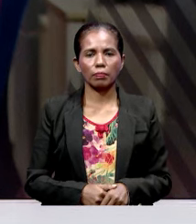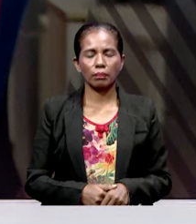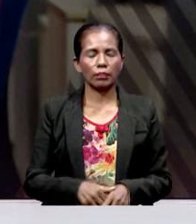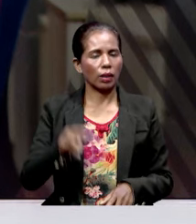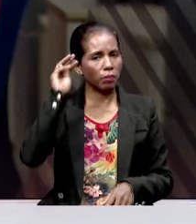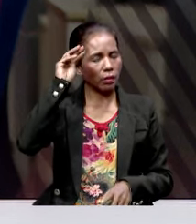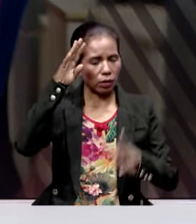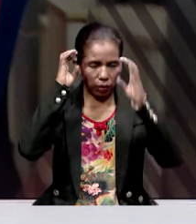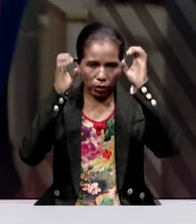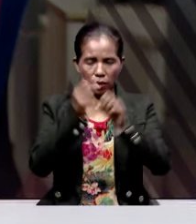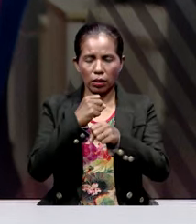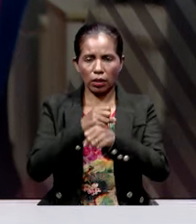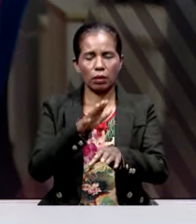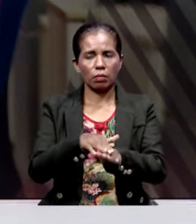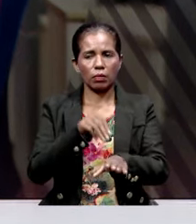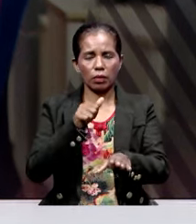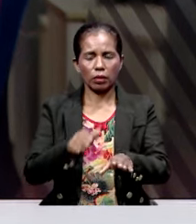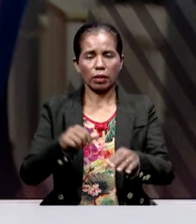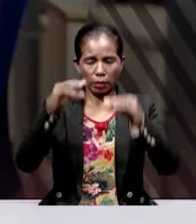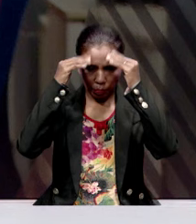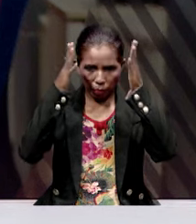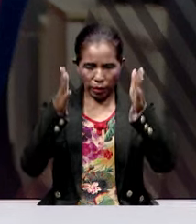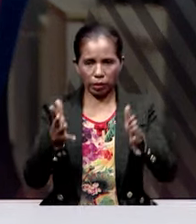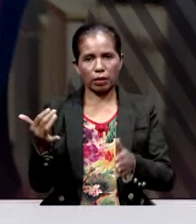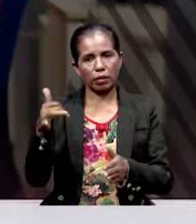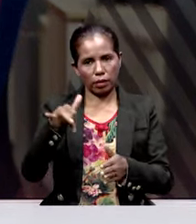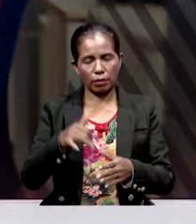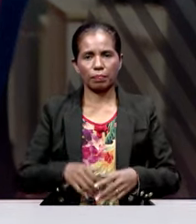Ministério da Educação encerrou o recrutamento do professor suplente.